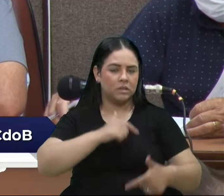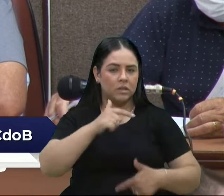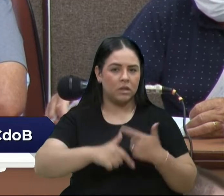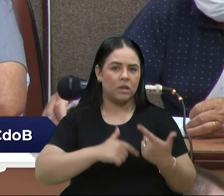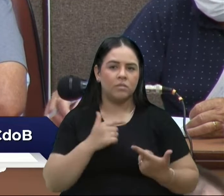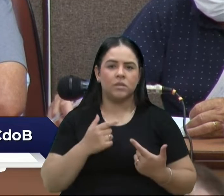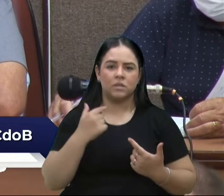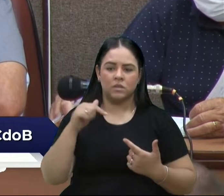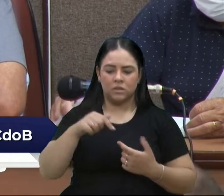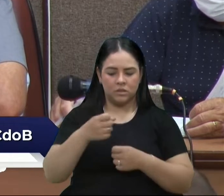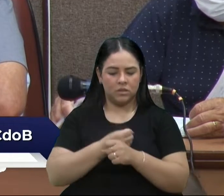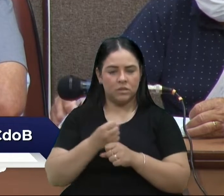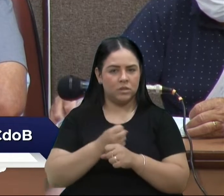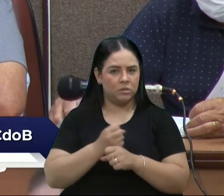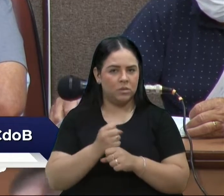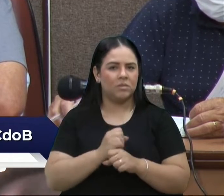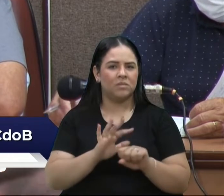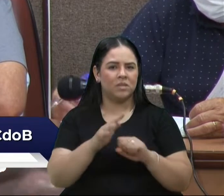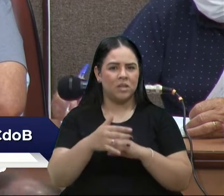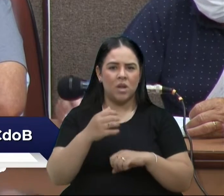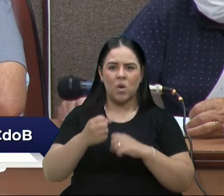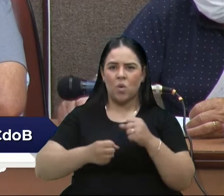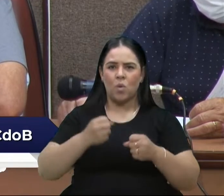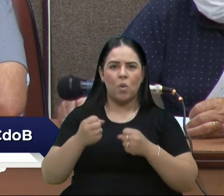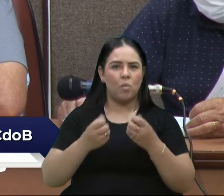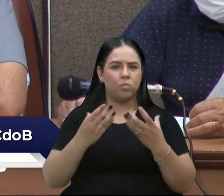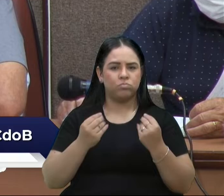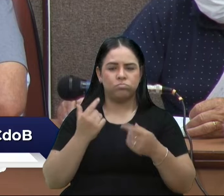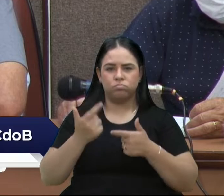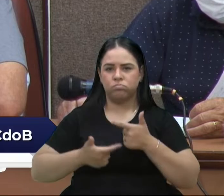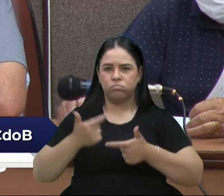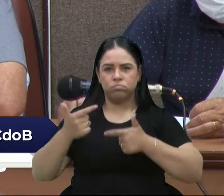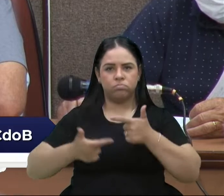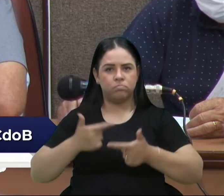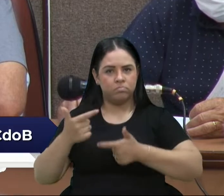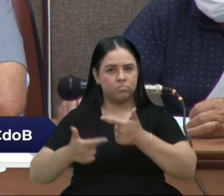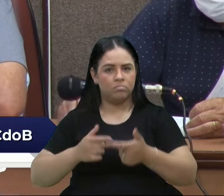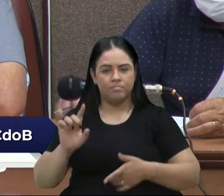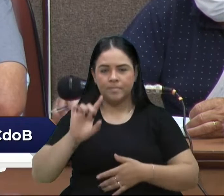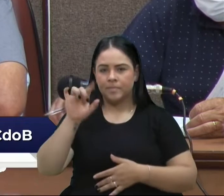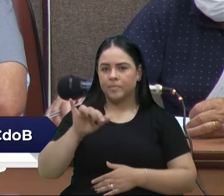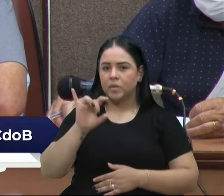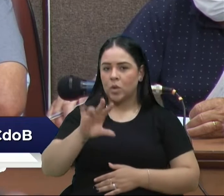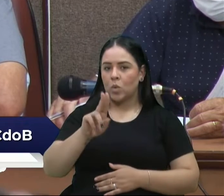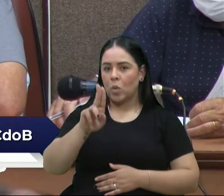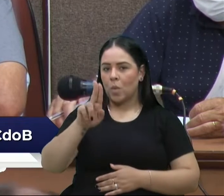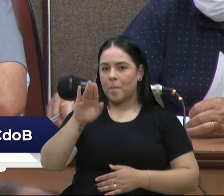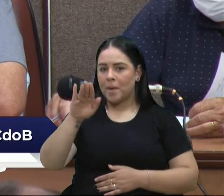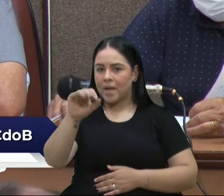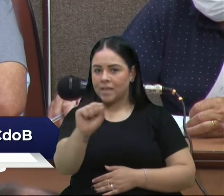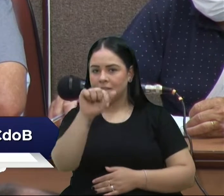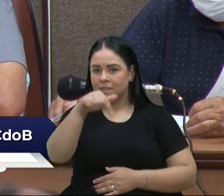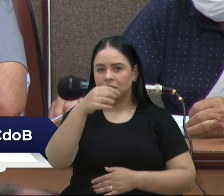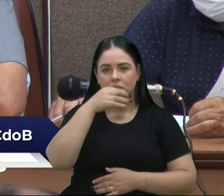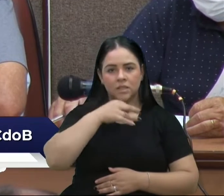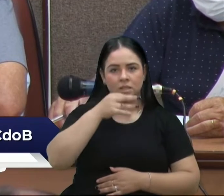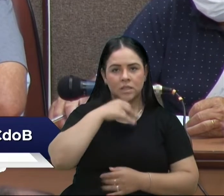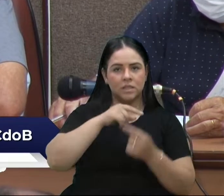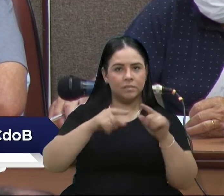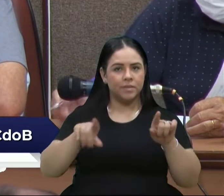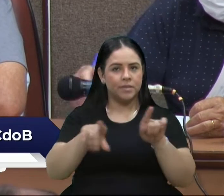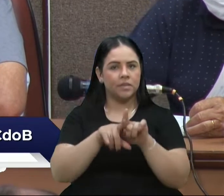esse ano da pandemia meio correndo, não só nas UBS aqui da cidade, nas UPA aqui da cidade, mas